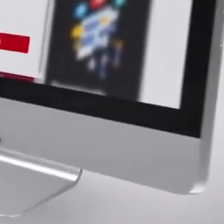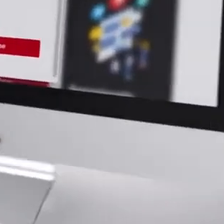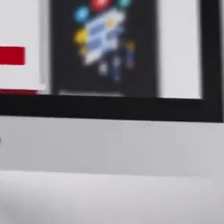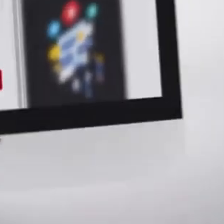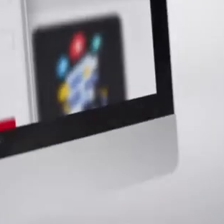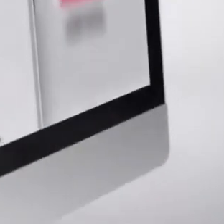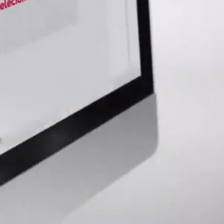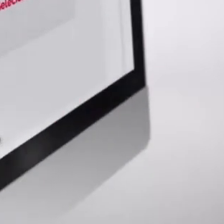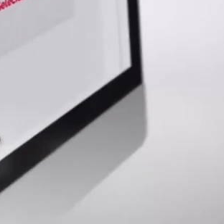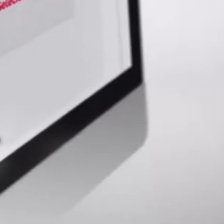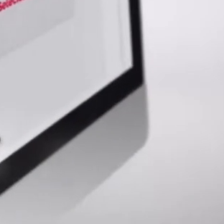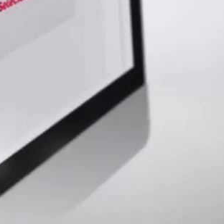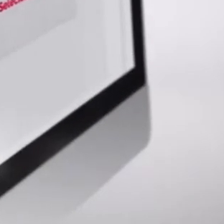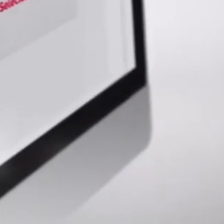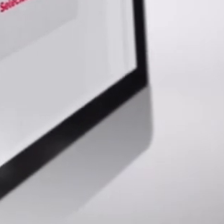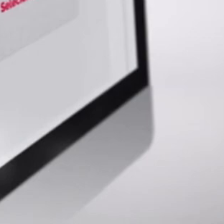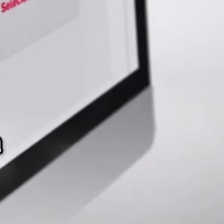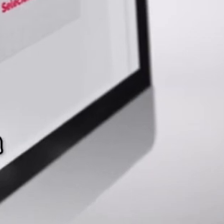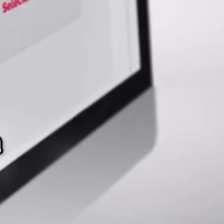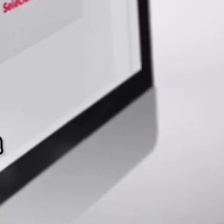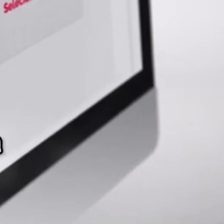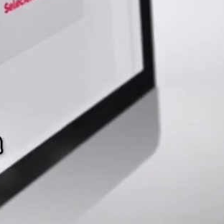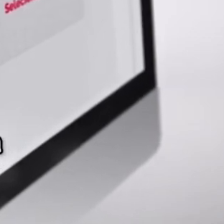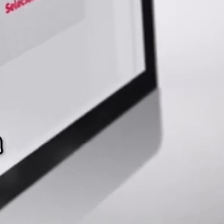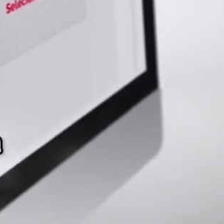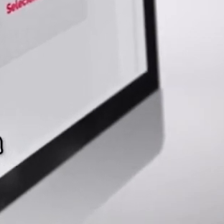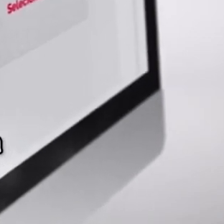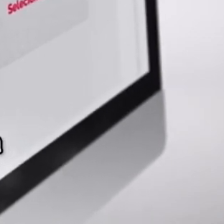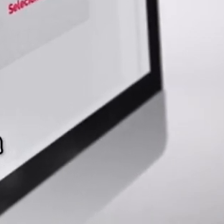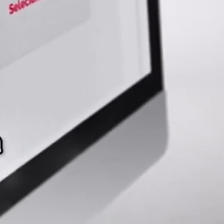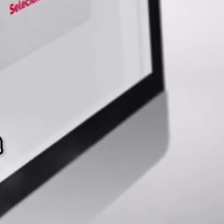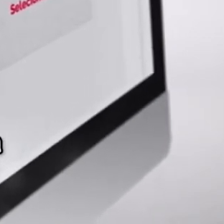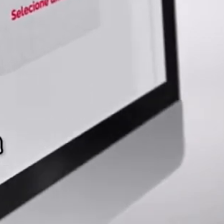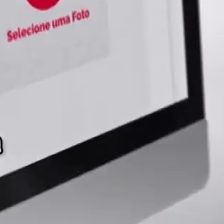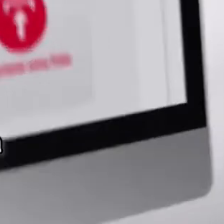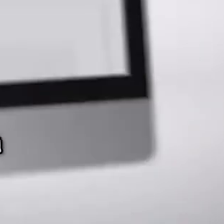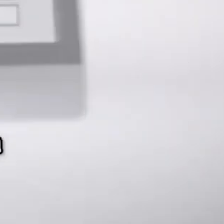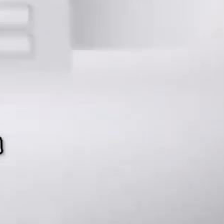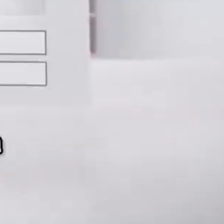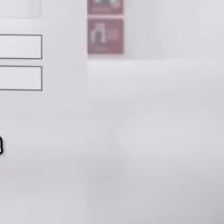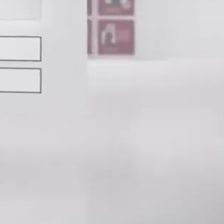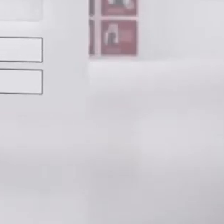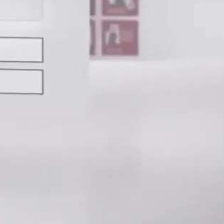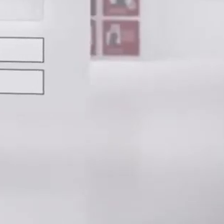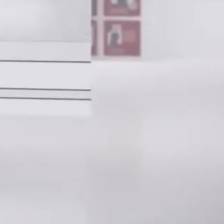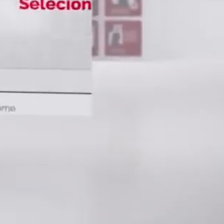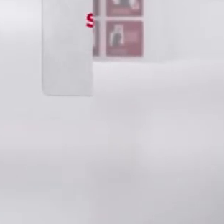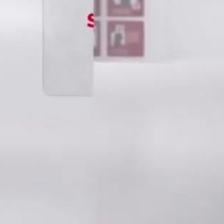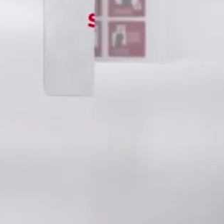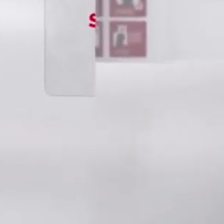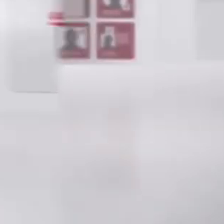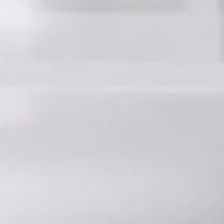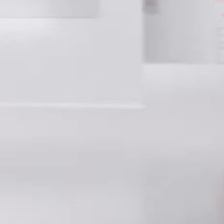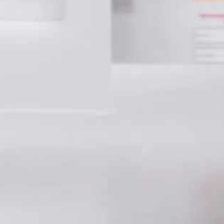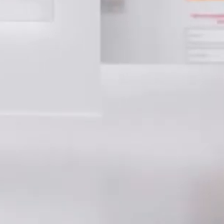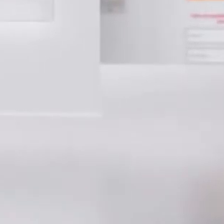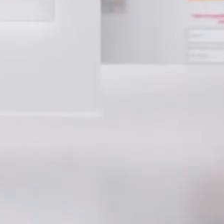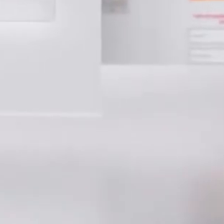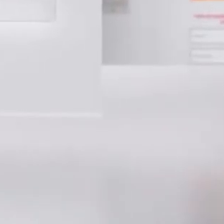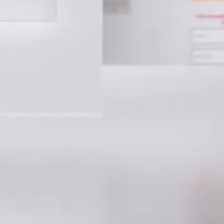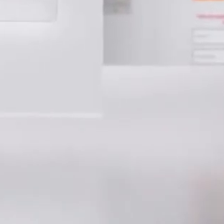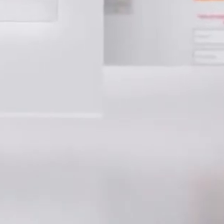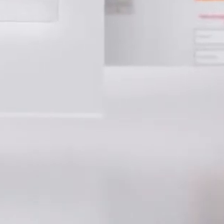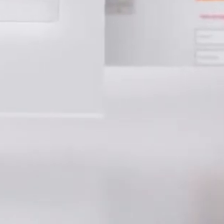cadastrar ou entrar com seu login e senha agora é só decidir o tipo de peça que você quer montar o tema colocar uma foto